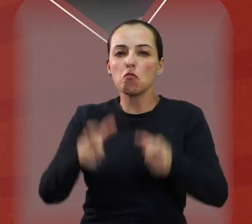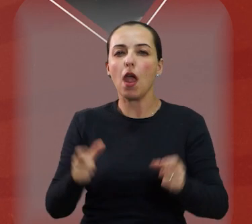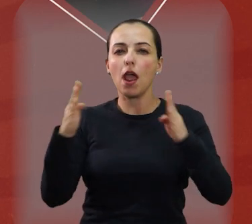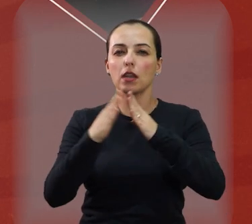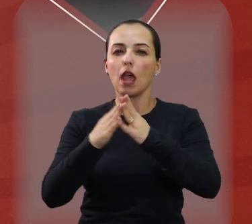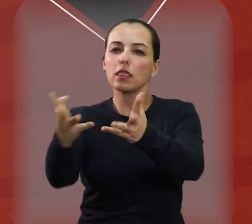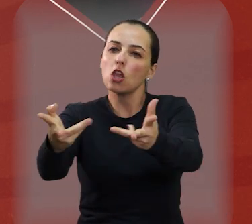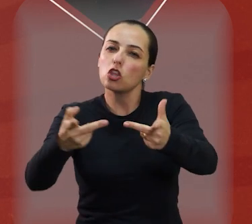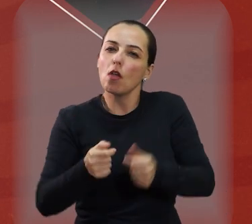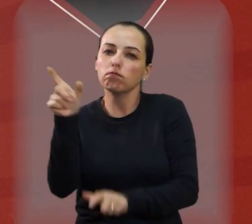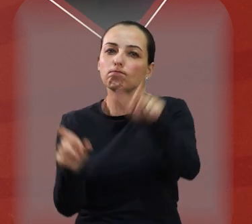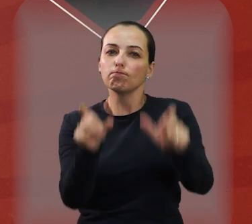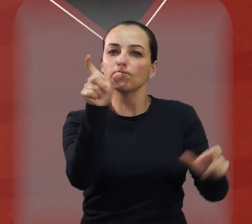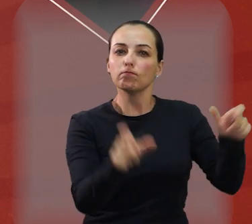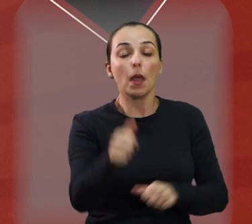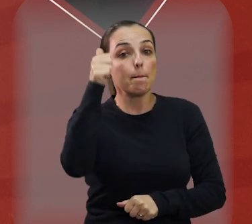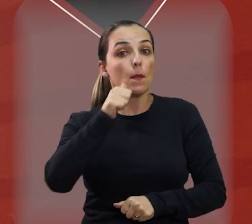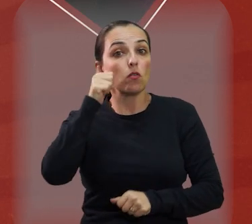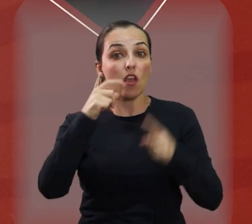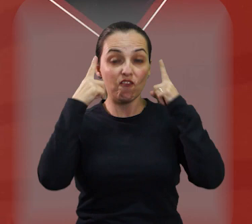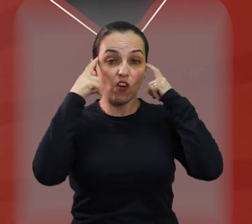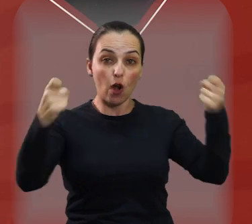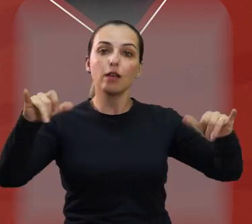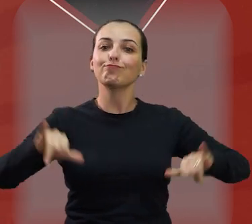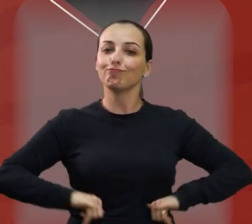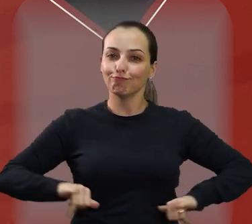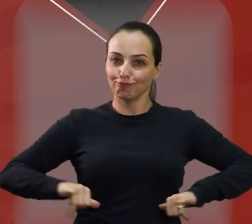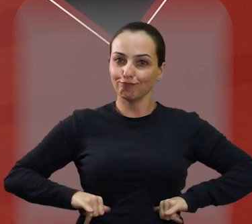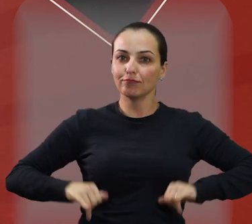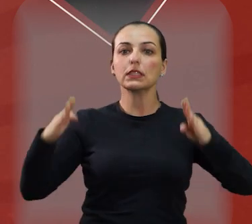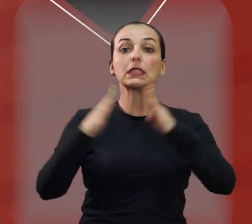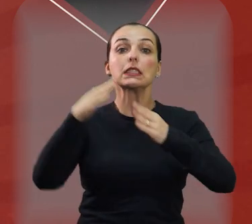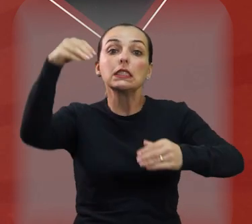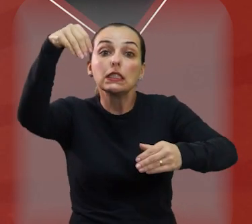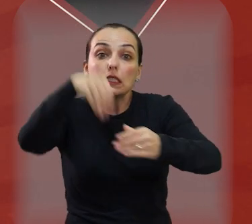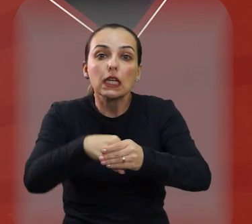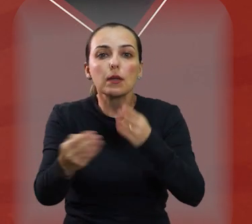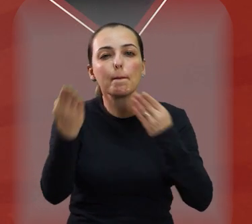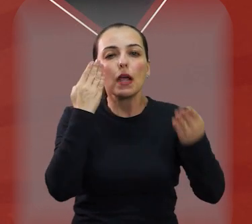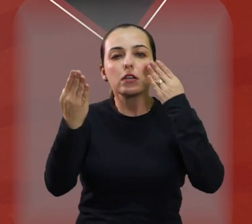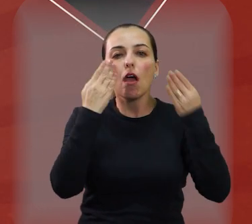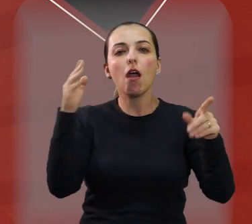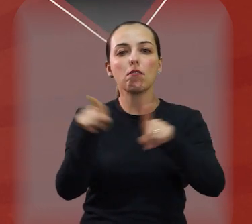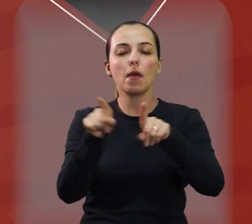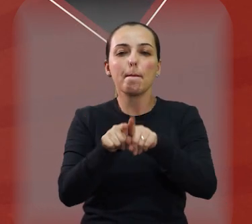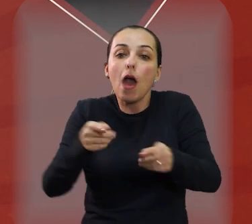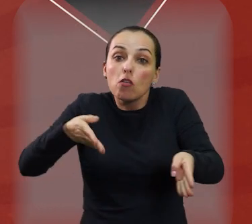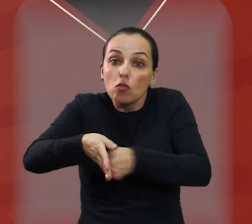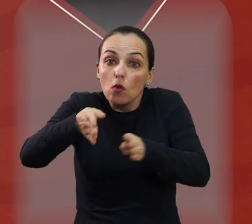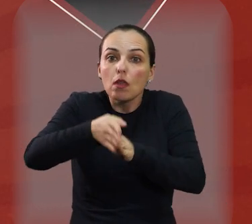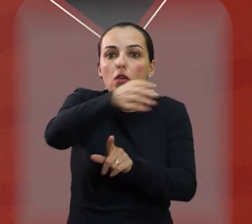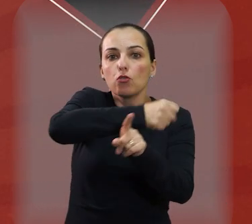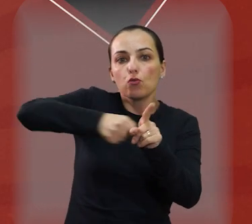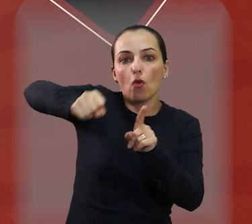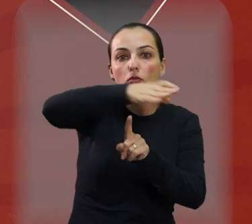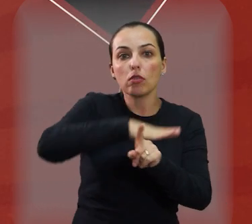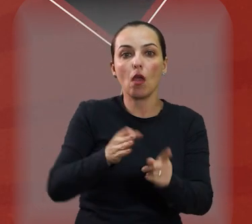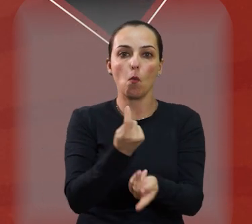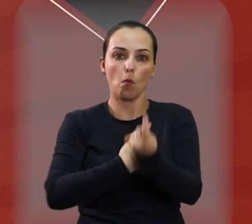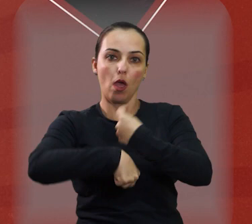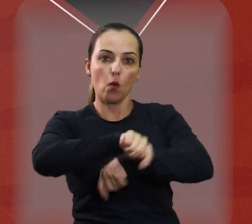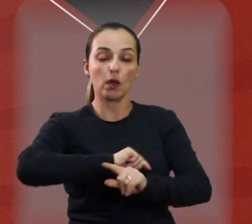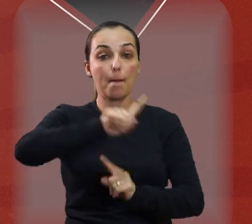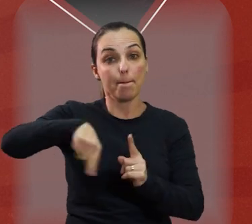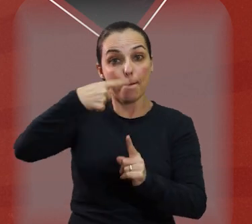acolhe temporariamente mulheres vítimas de violência e tem por objetivo oferecer acompanhamento